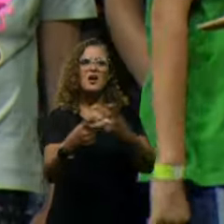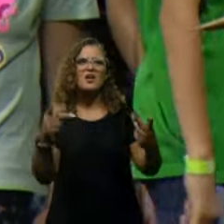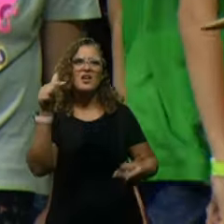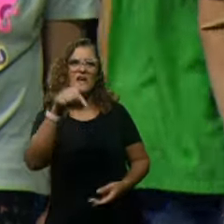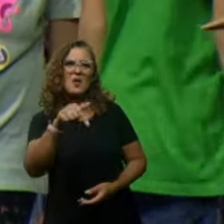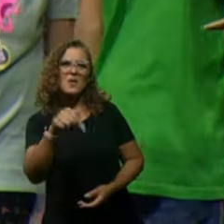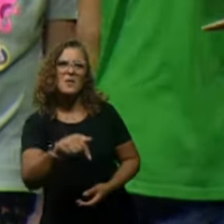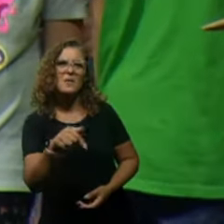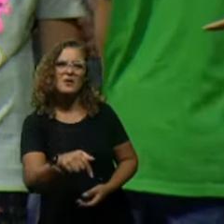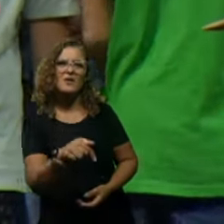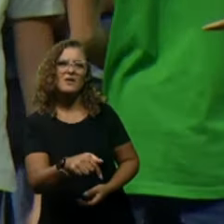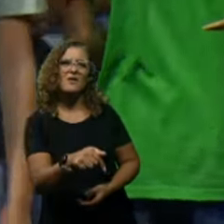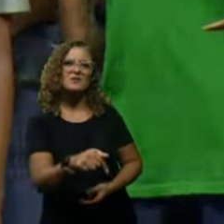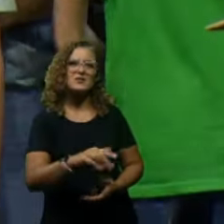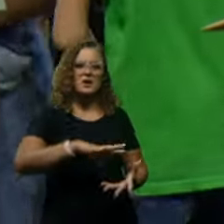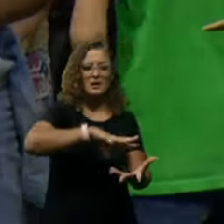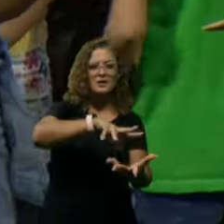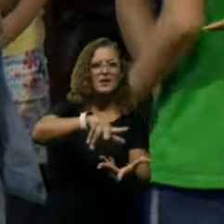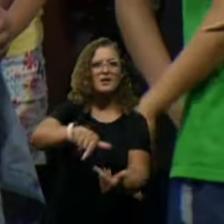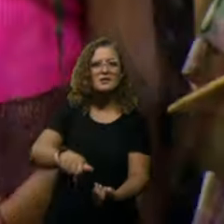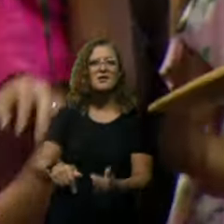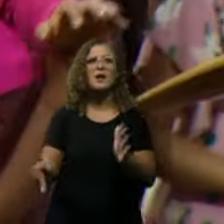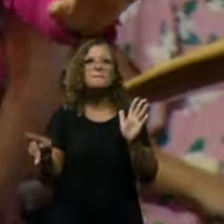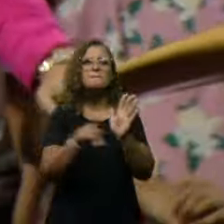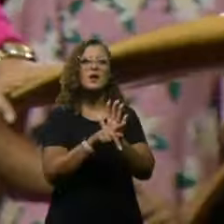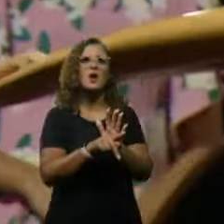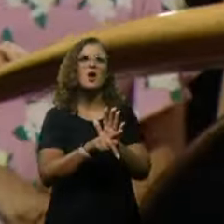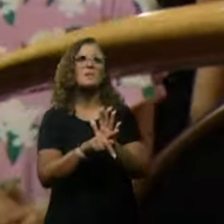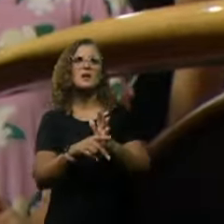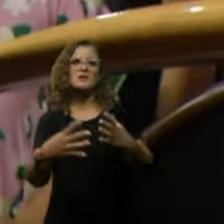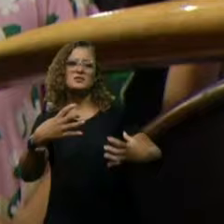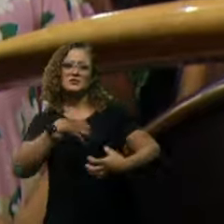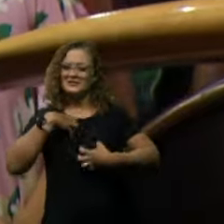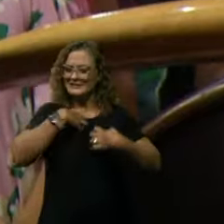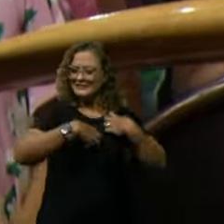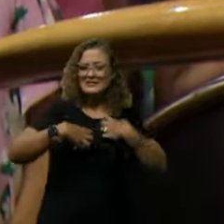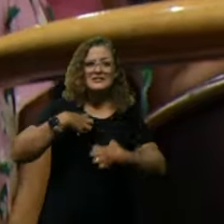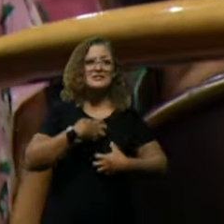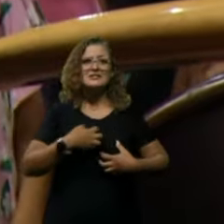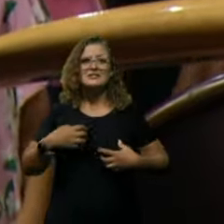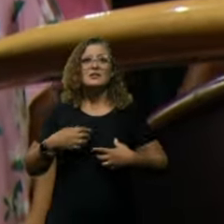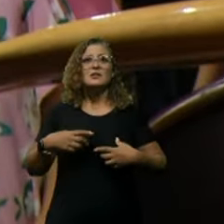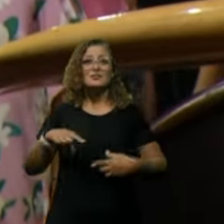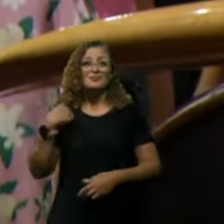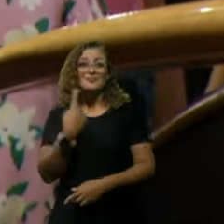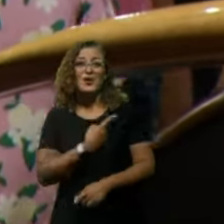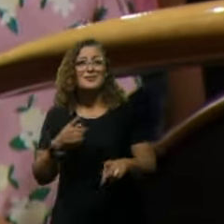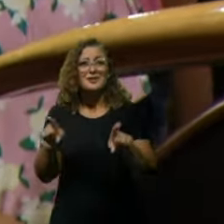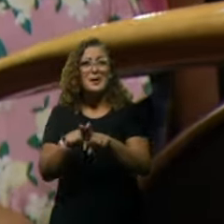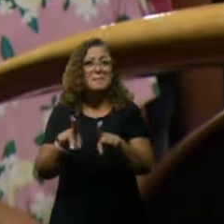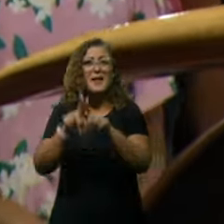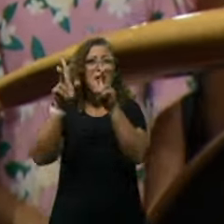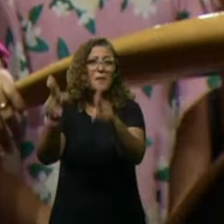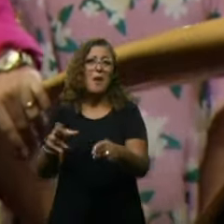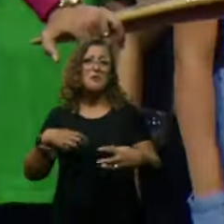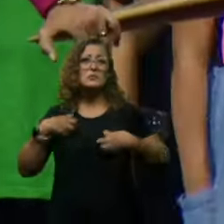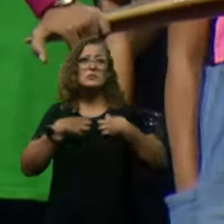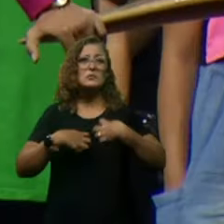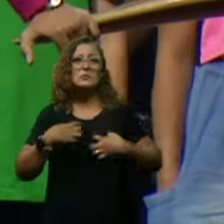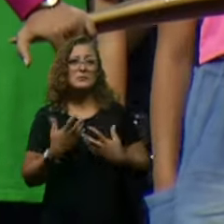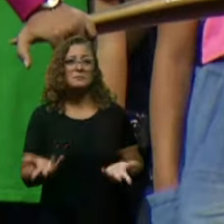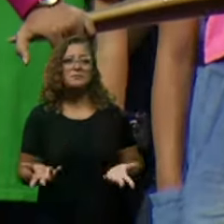afeta a gente também aí parece que eu vejo Jesus dizendo que diferença a voz tarde